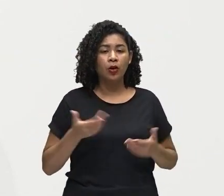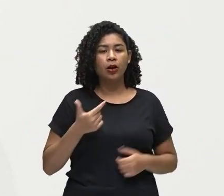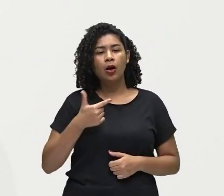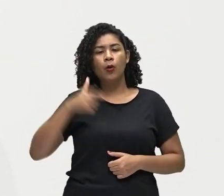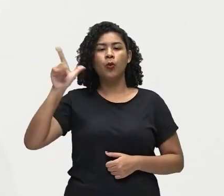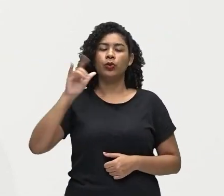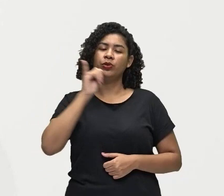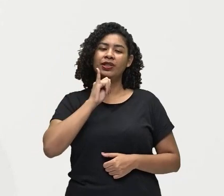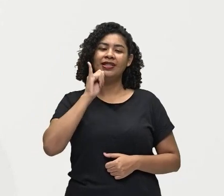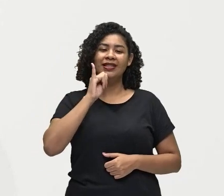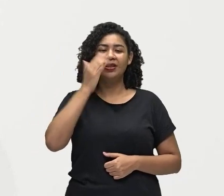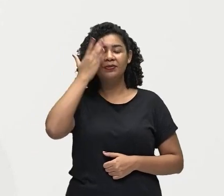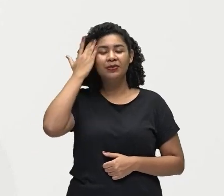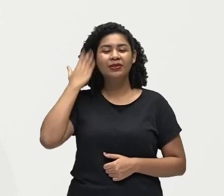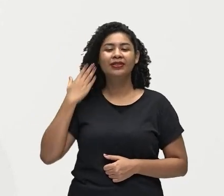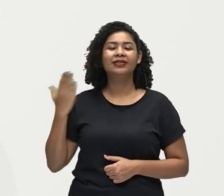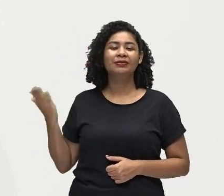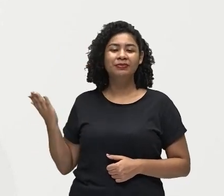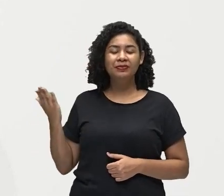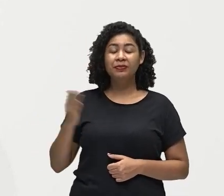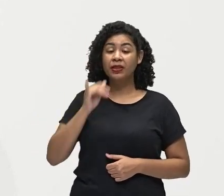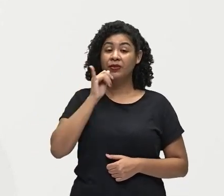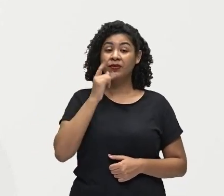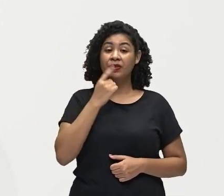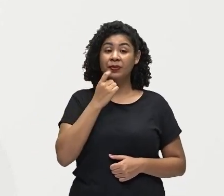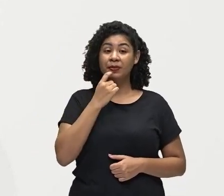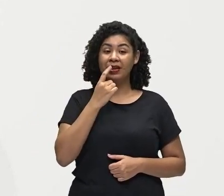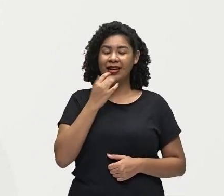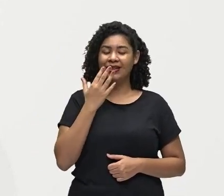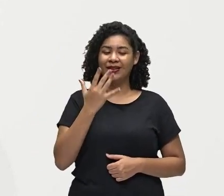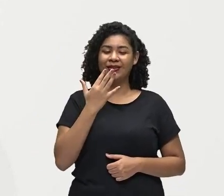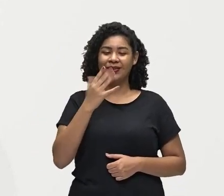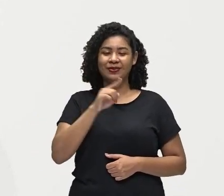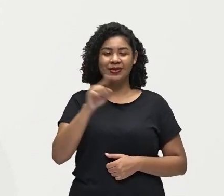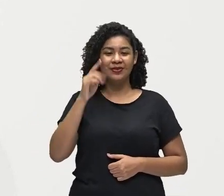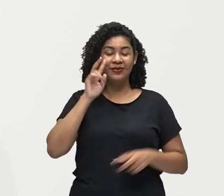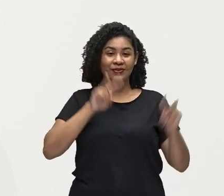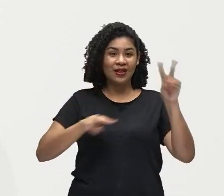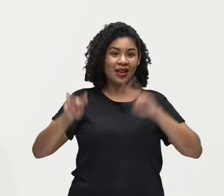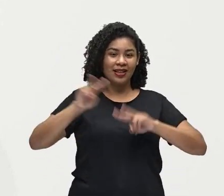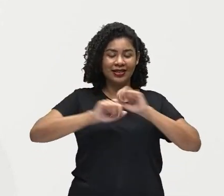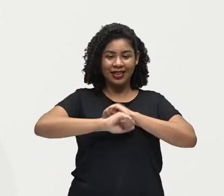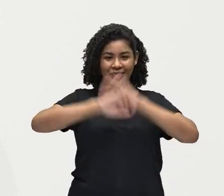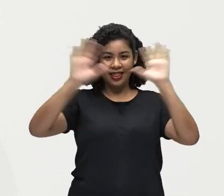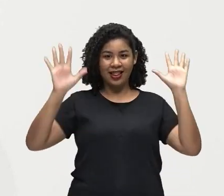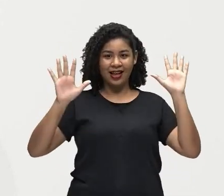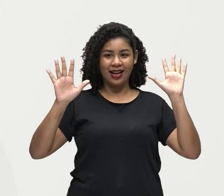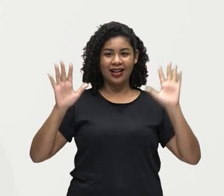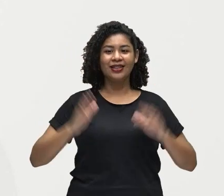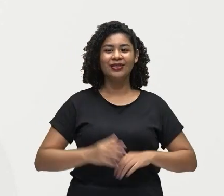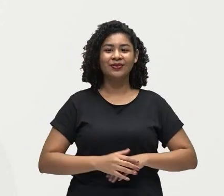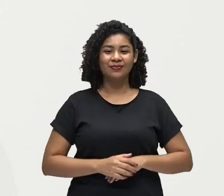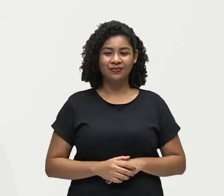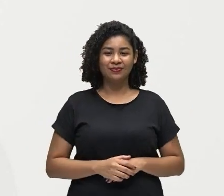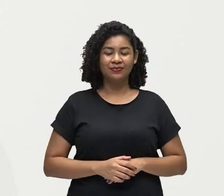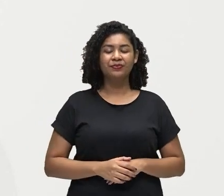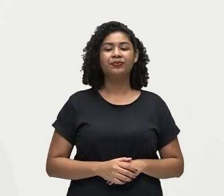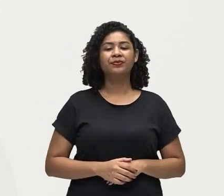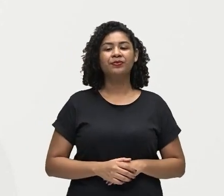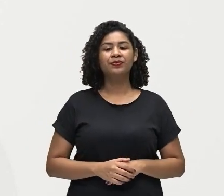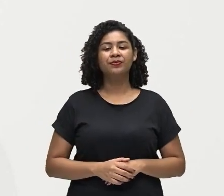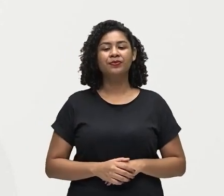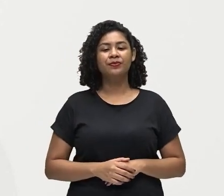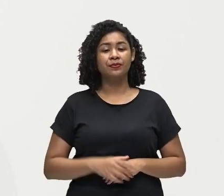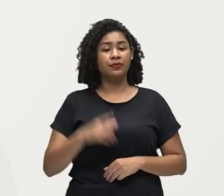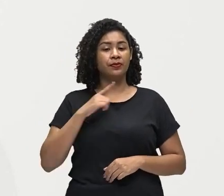com setinhas agora em vermelho, para a gente visualizar aí a teia alimentar. Olha só de novo aqui, ó. Produtores aqui embaixo,